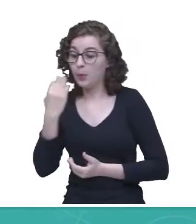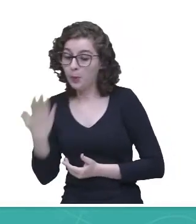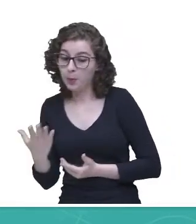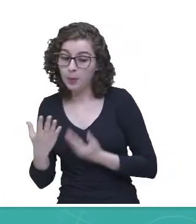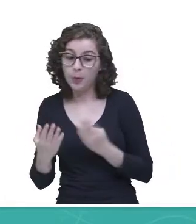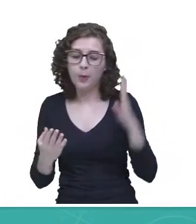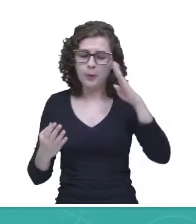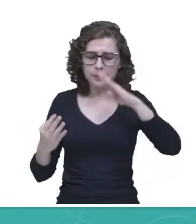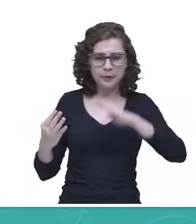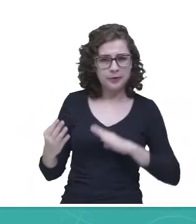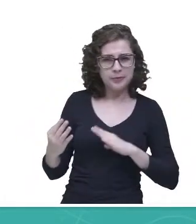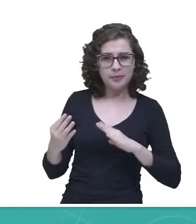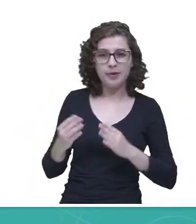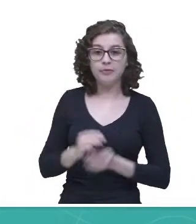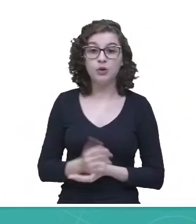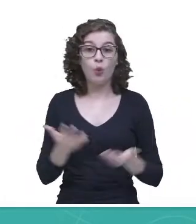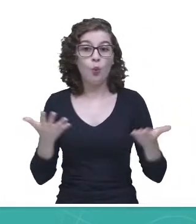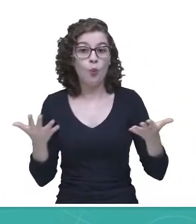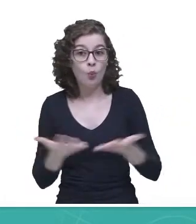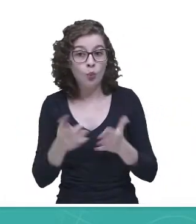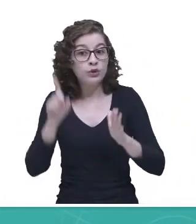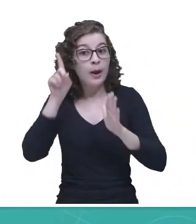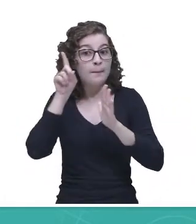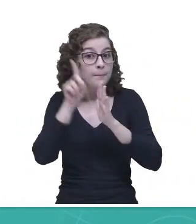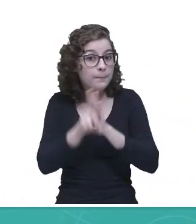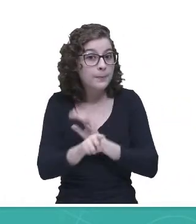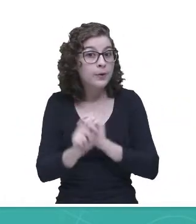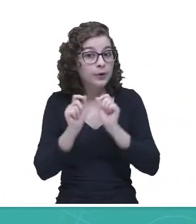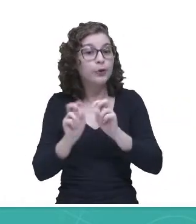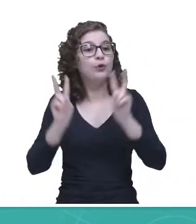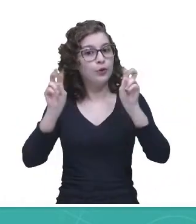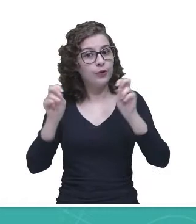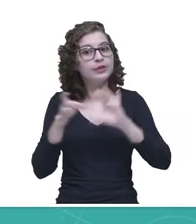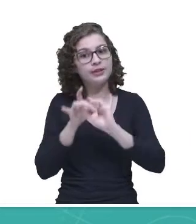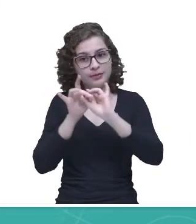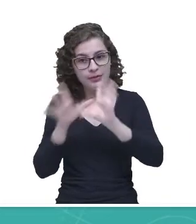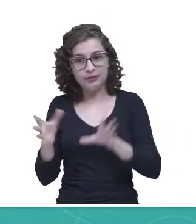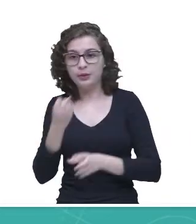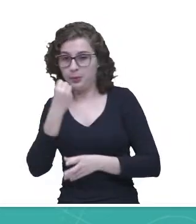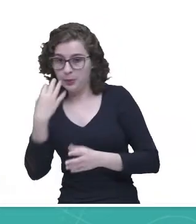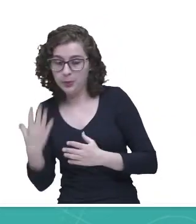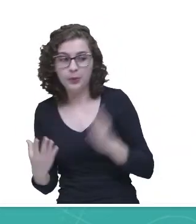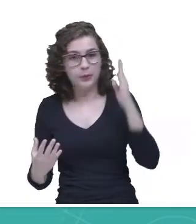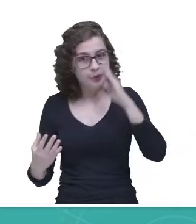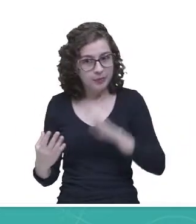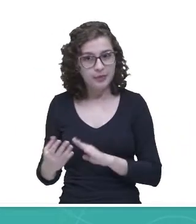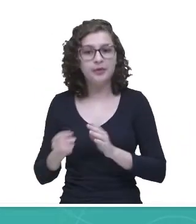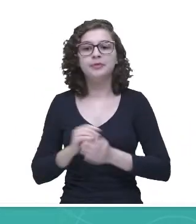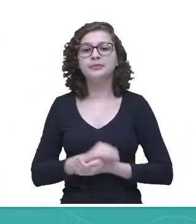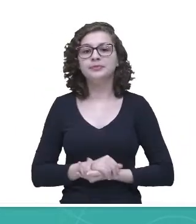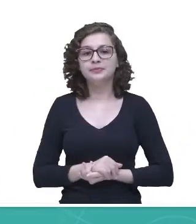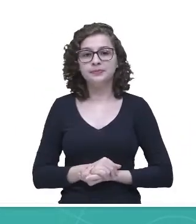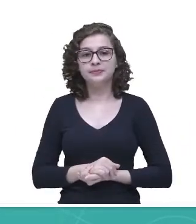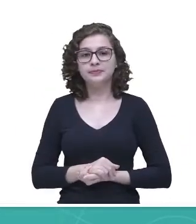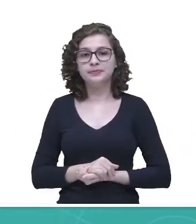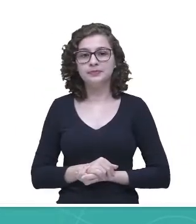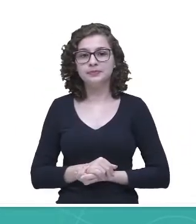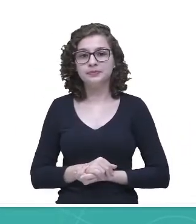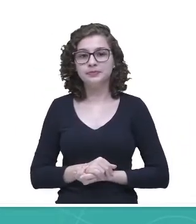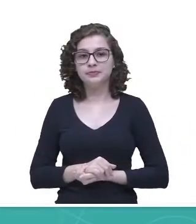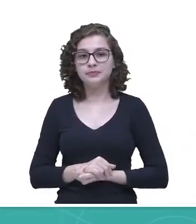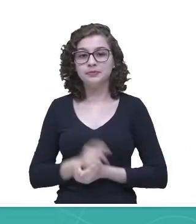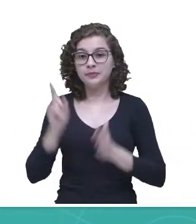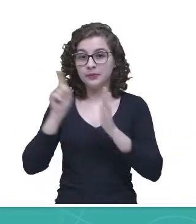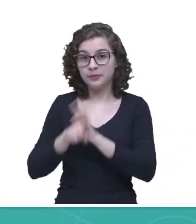mal. E hoje, a nossa questão é sobre este tema. Então, vamos lá?